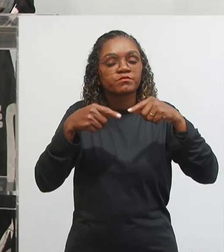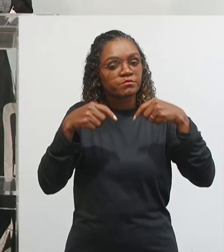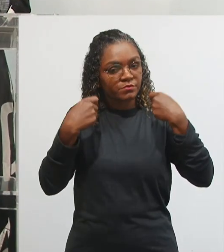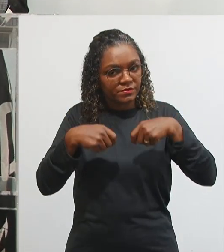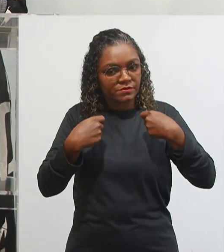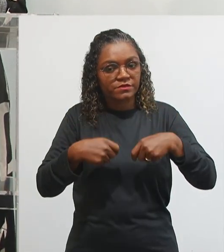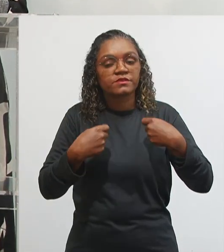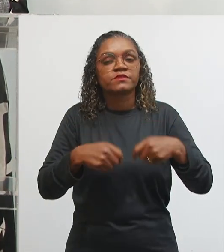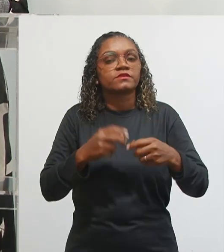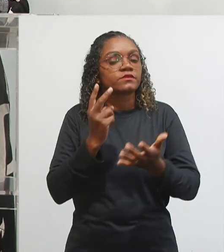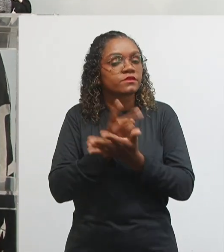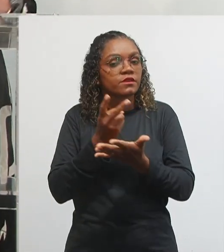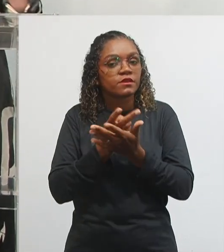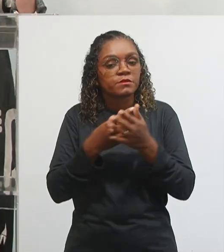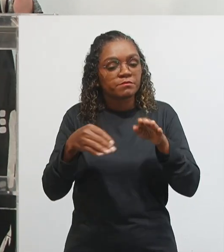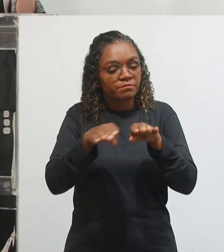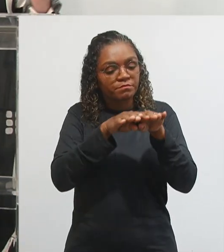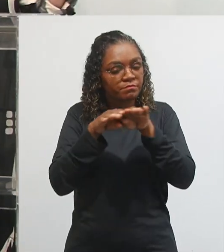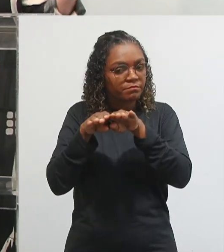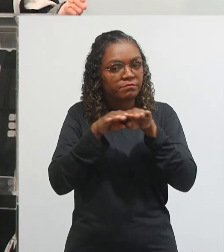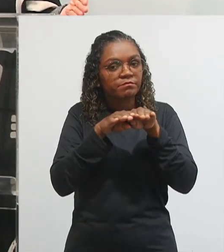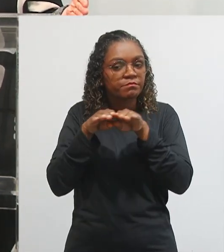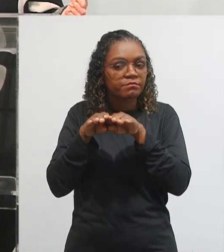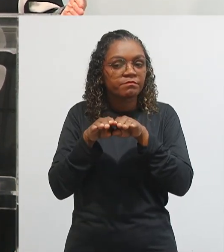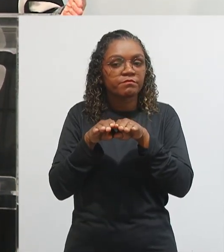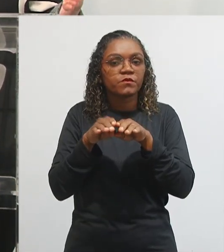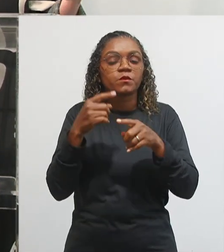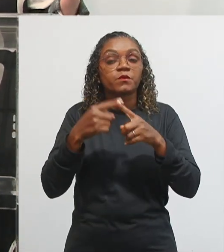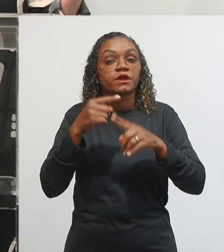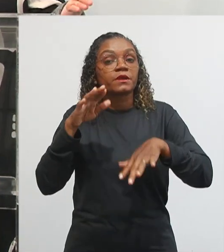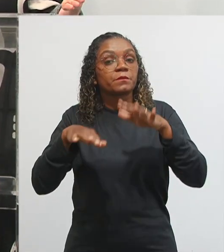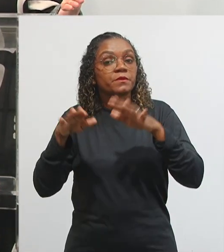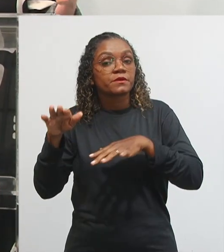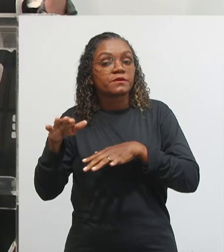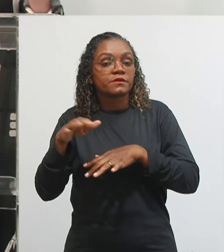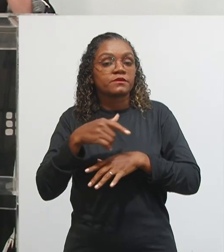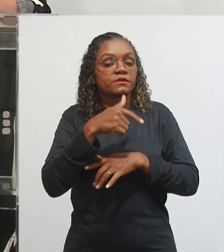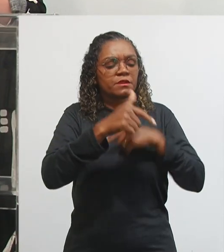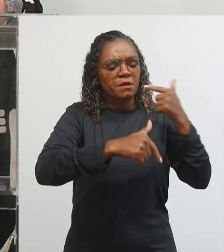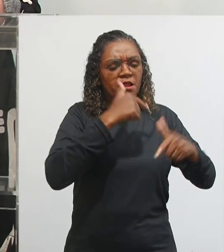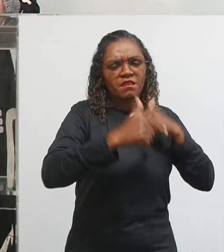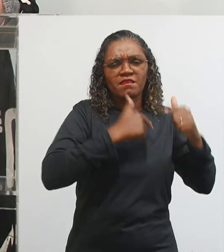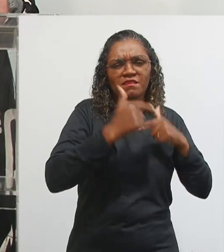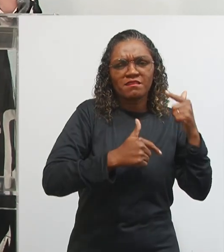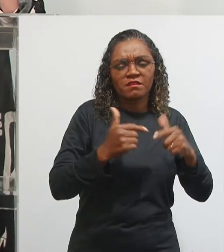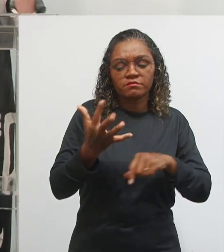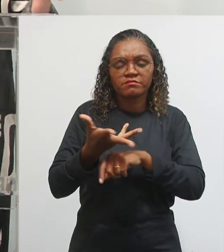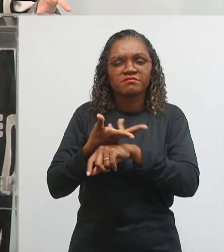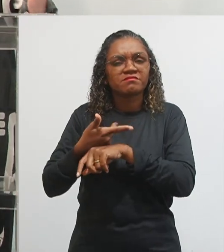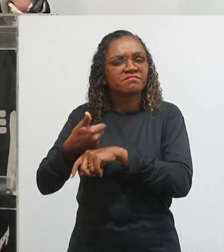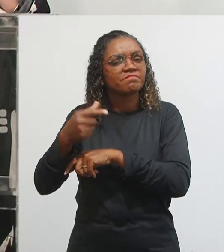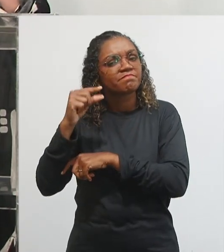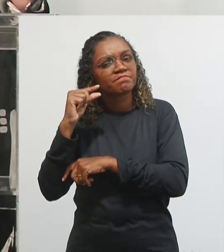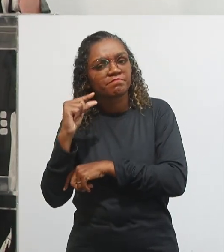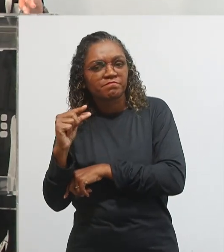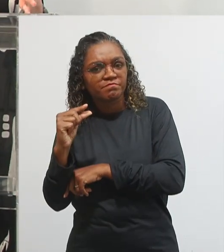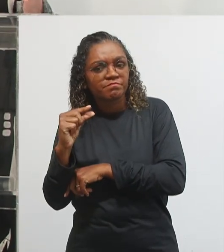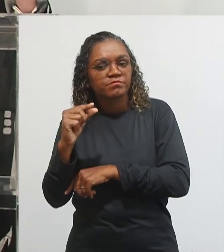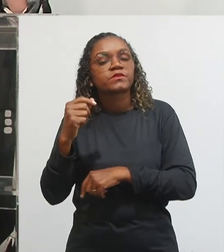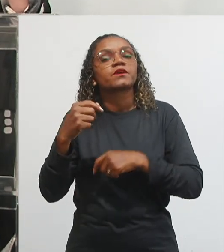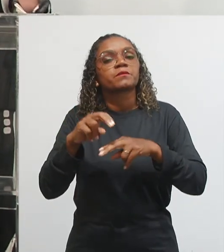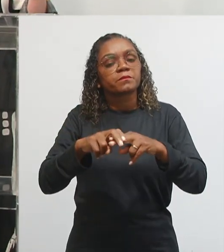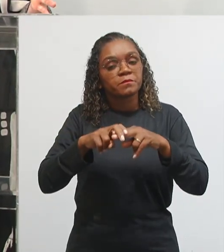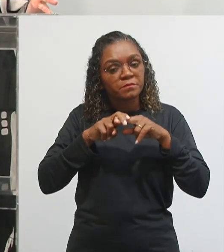mas mantendo a qualidade, né? Porque, às vezes você produz muito, em grande quantidade, perde qualidade. Então, esse é sempre o